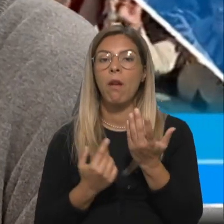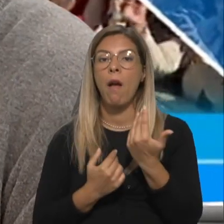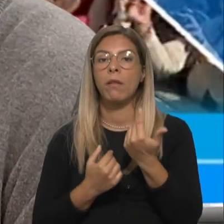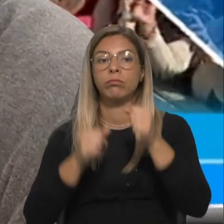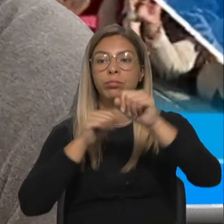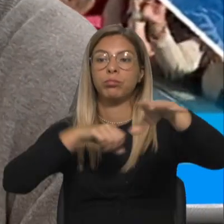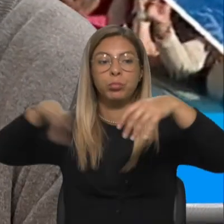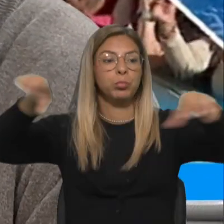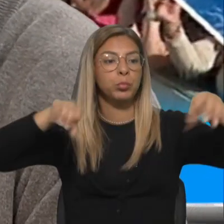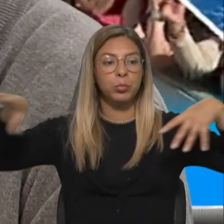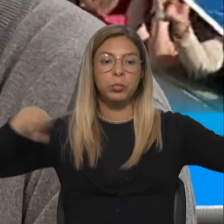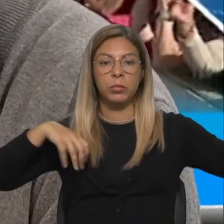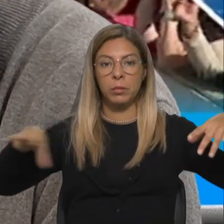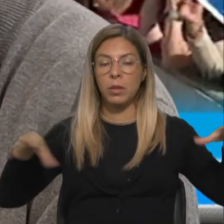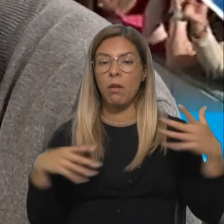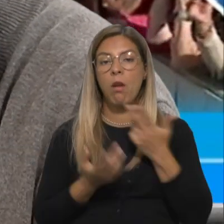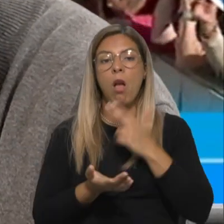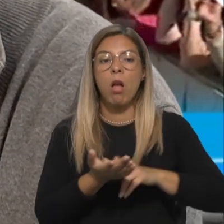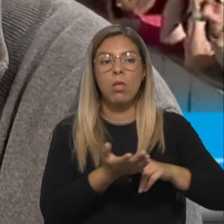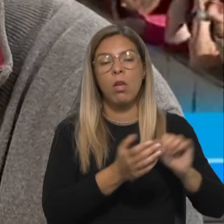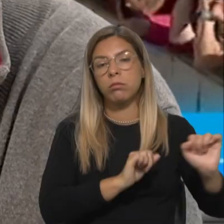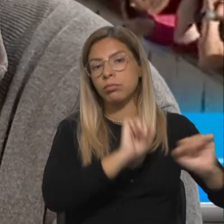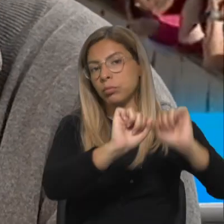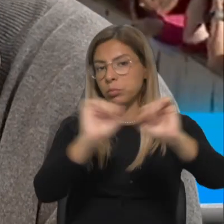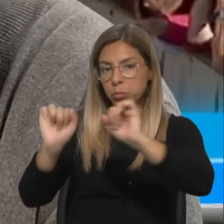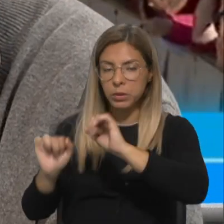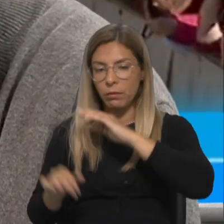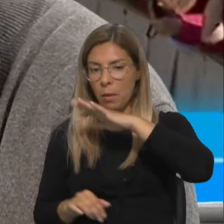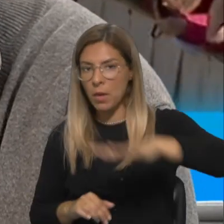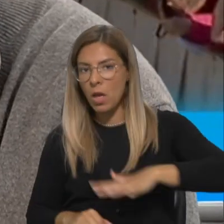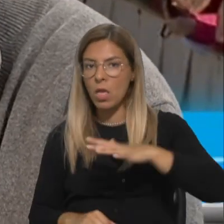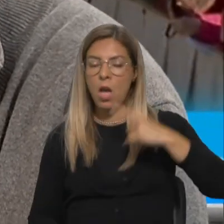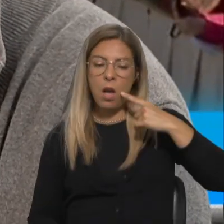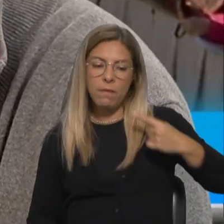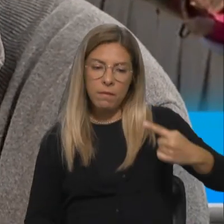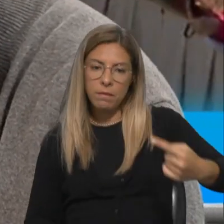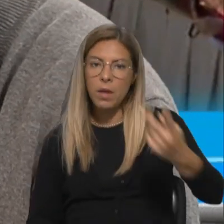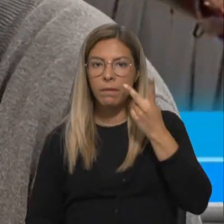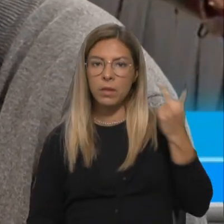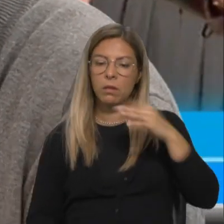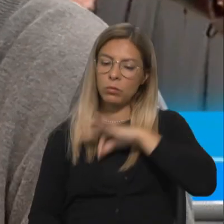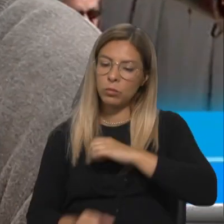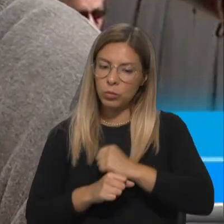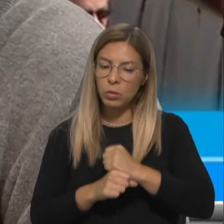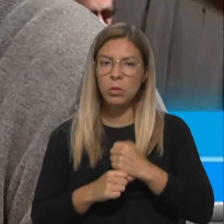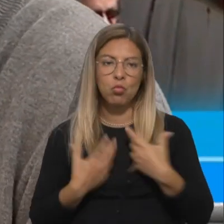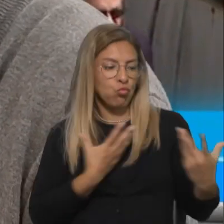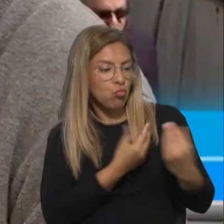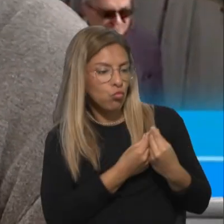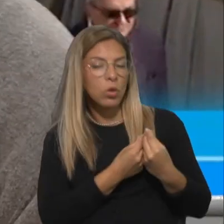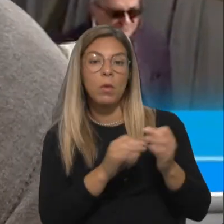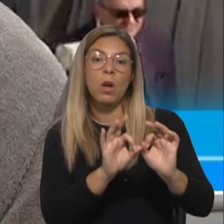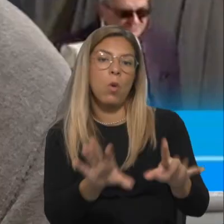um na sua realidade, as famílias, nas suas realidades sociais e profissionais, portanto, não coabitamos, não temos esta experiência